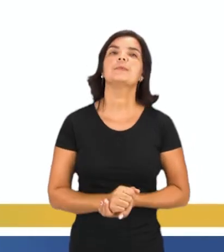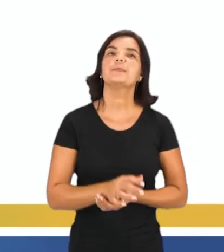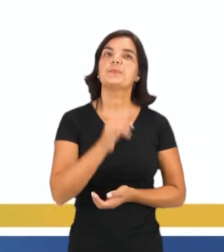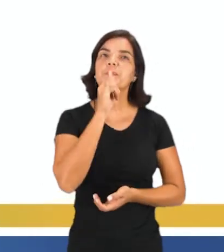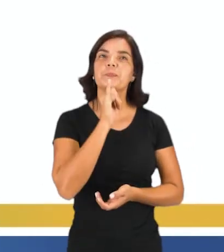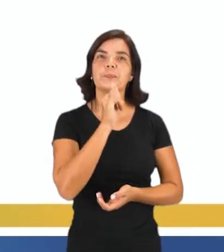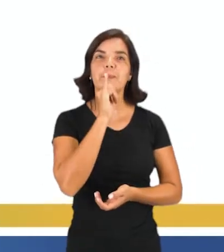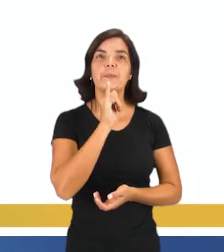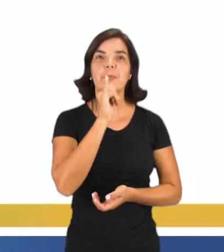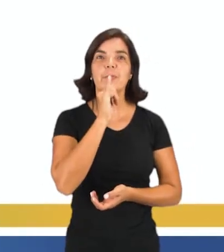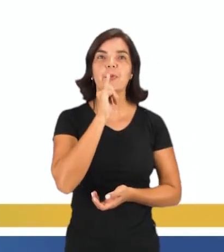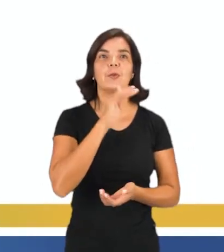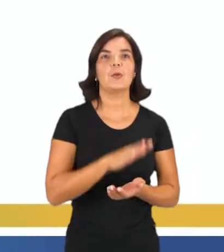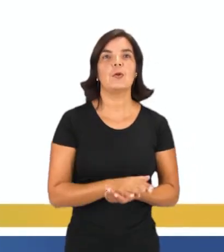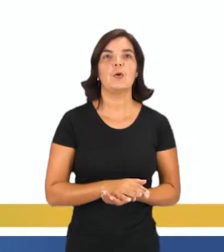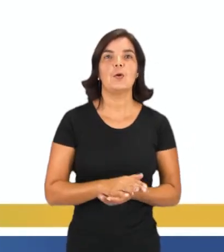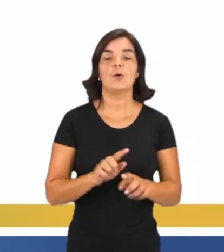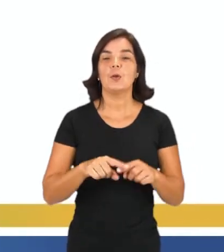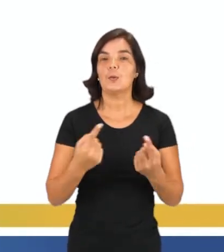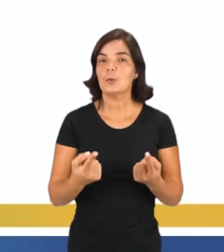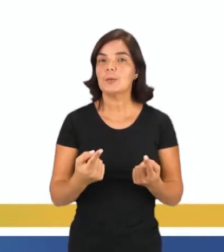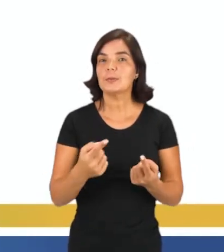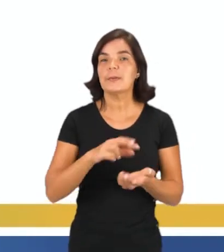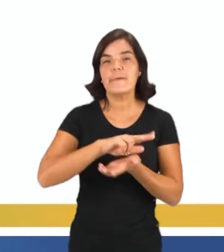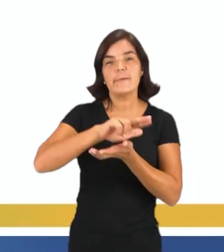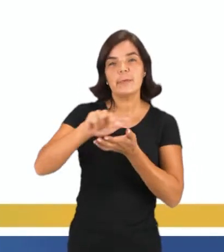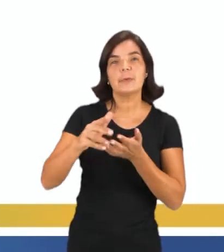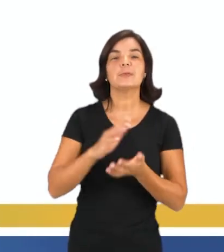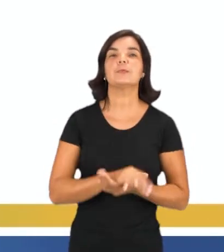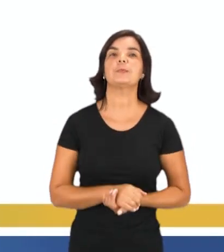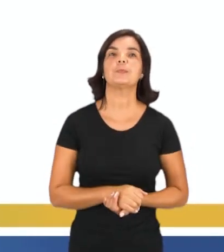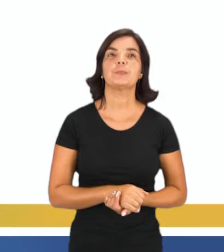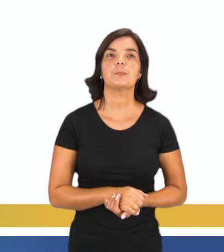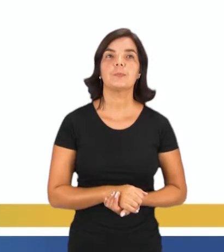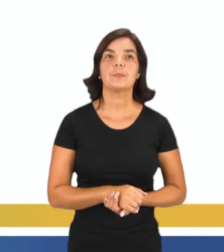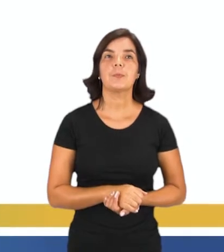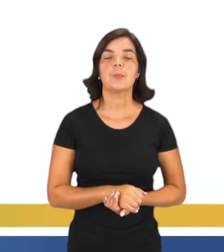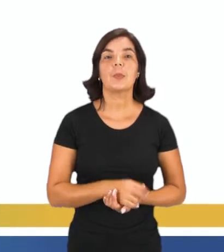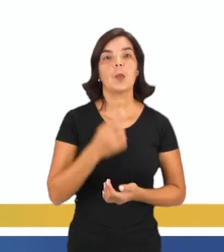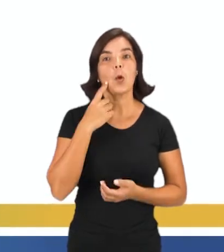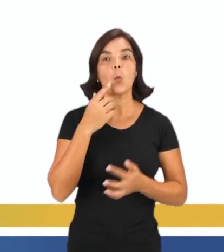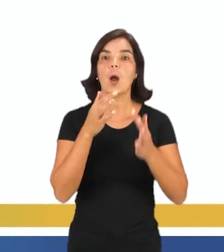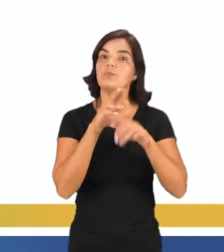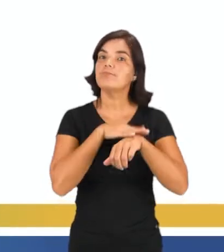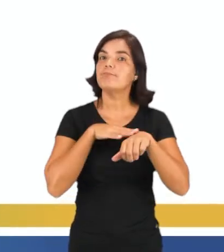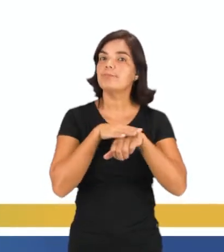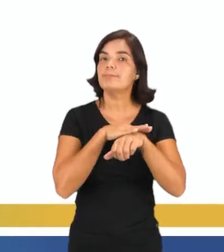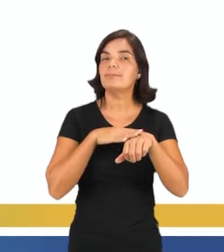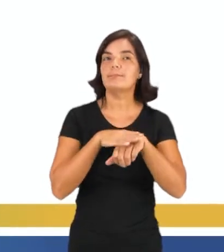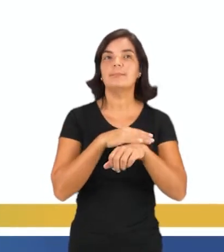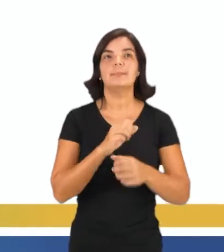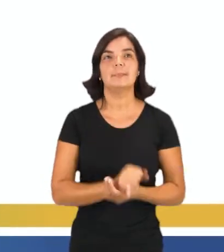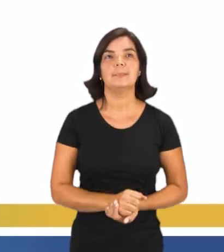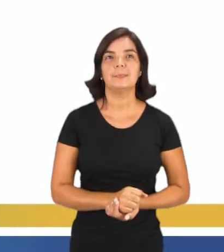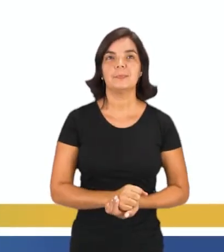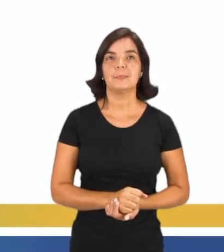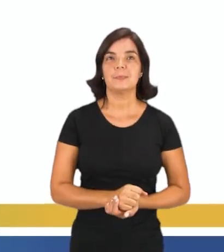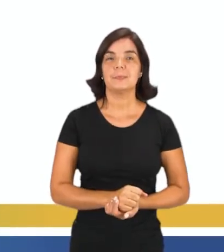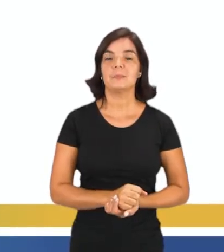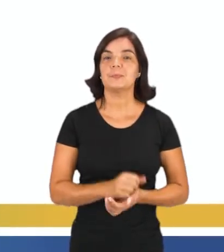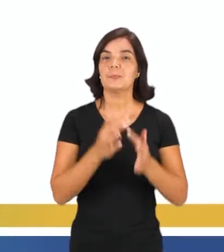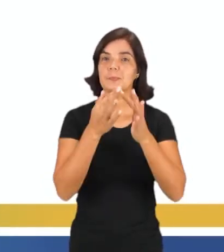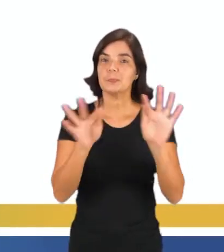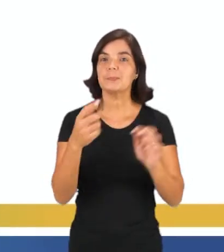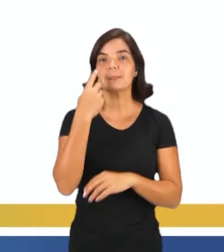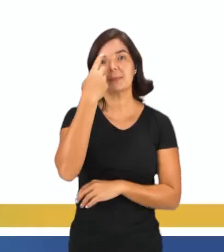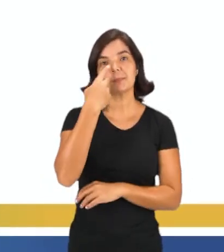Exemplos com nosotros, nosotras, vosotros, vosotras. Tem aí uma pequena conversa, diz assim: Olá,